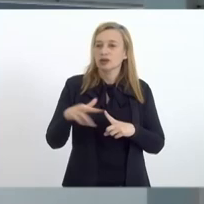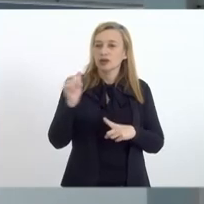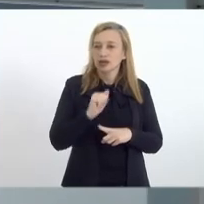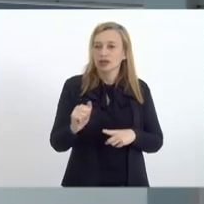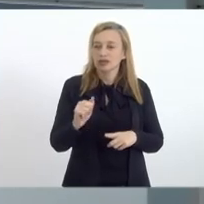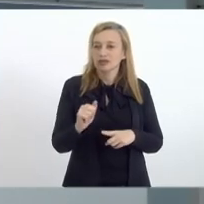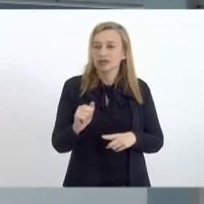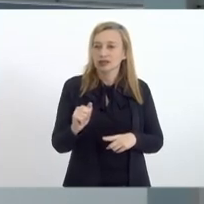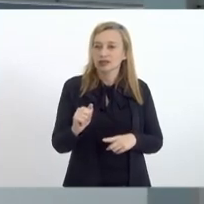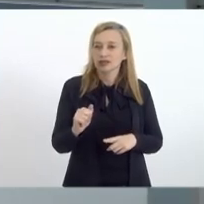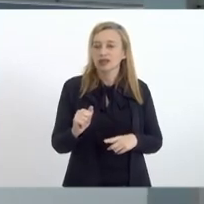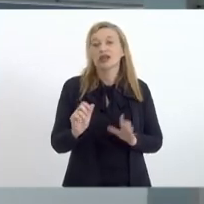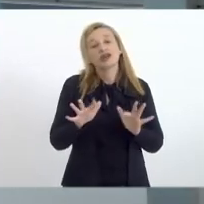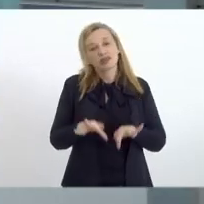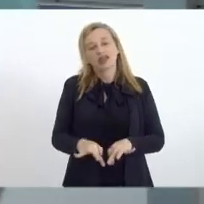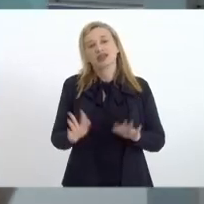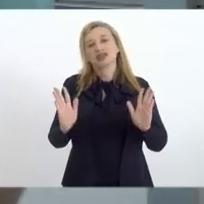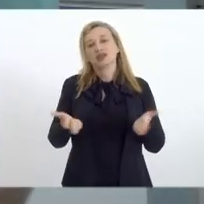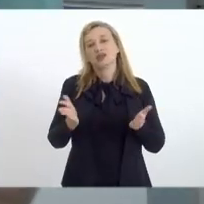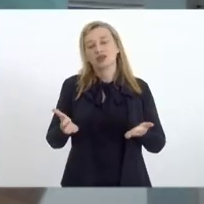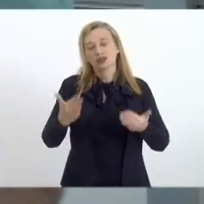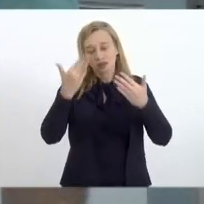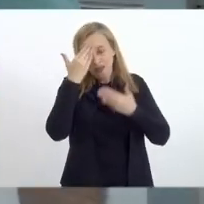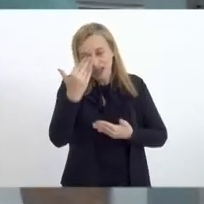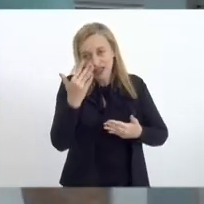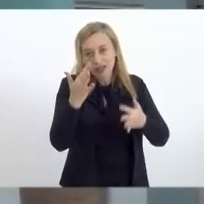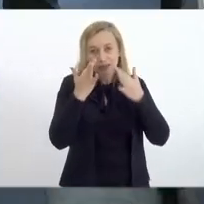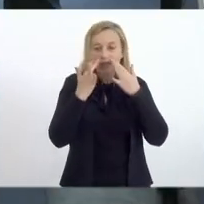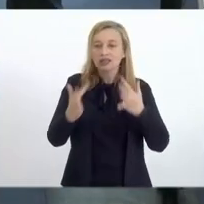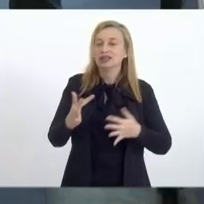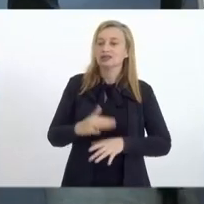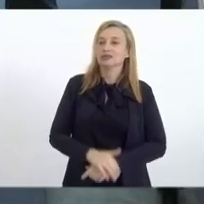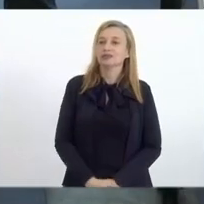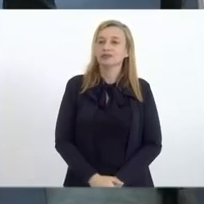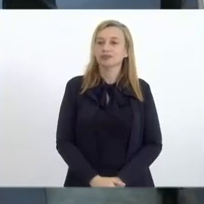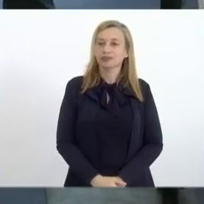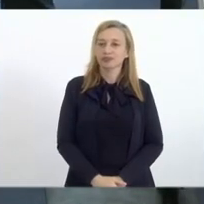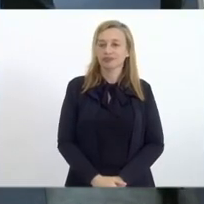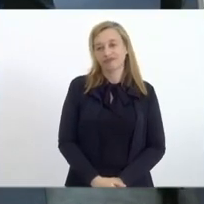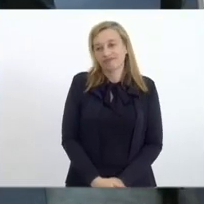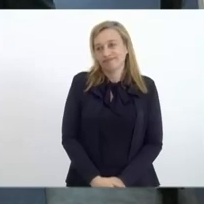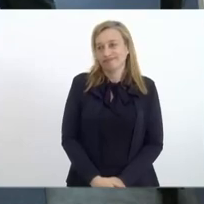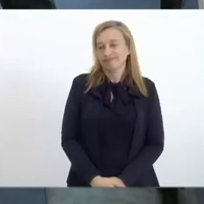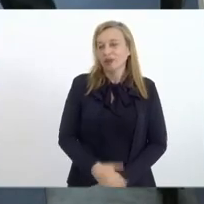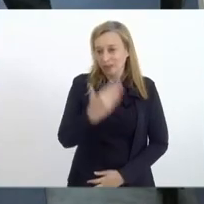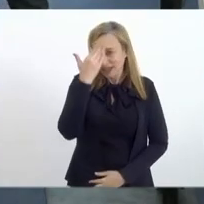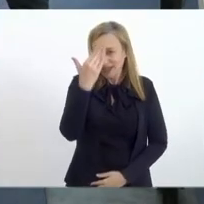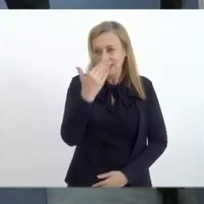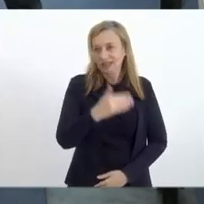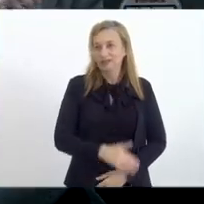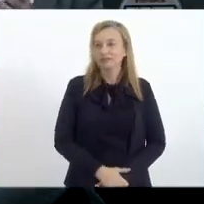E agradeço aos senhores pela atenção. É isso. Obrigado.